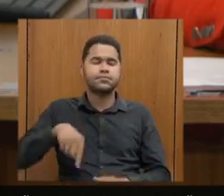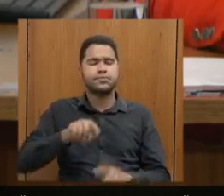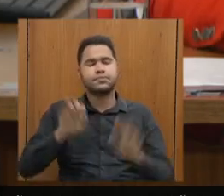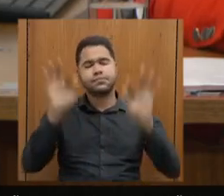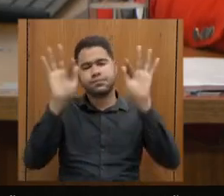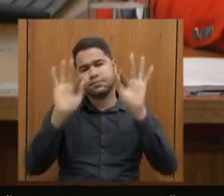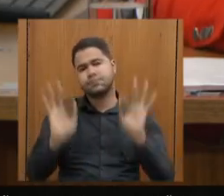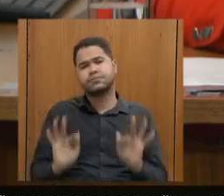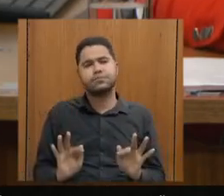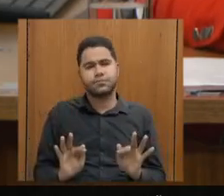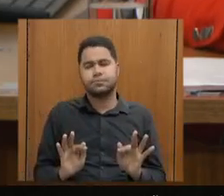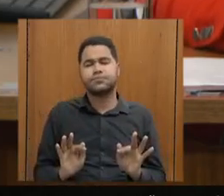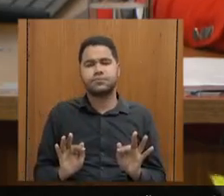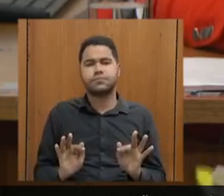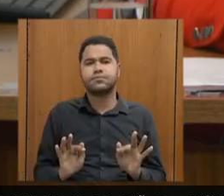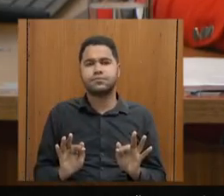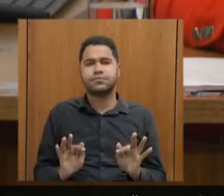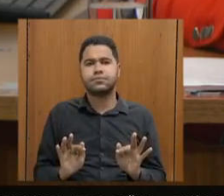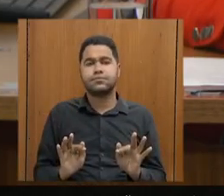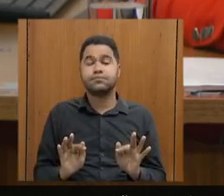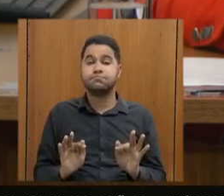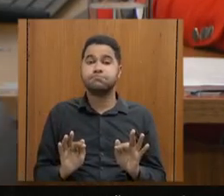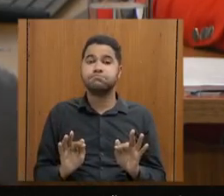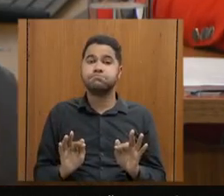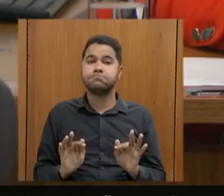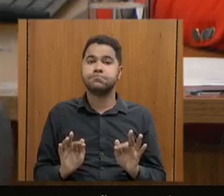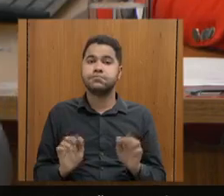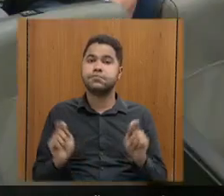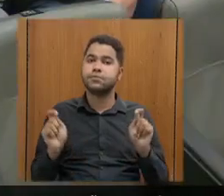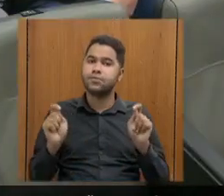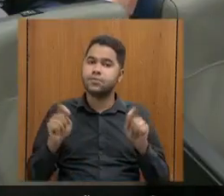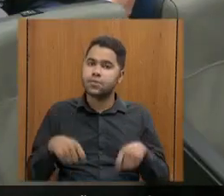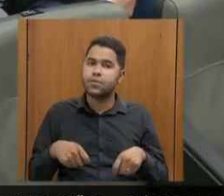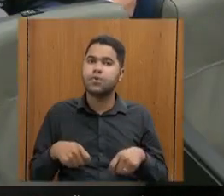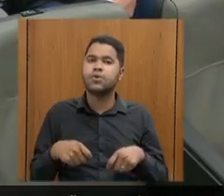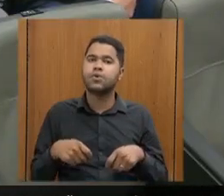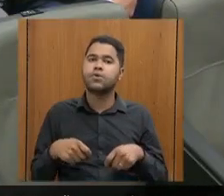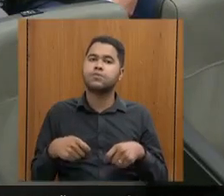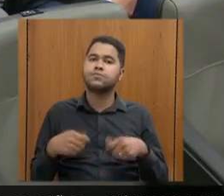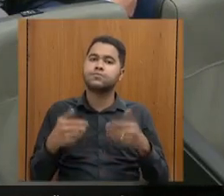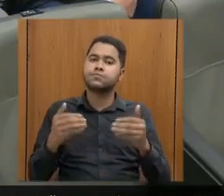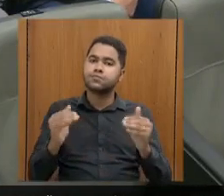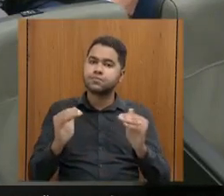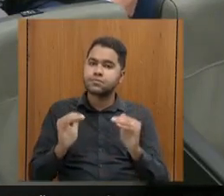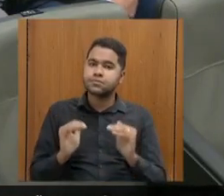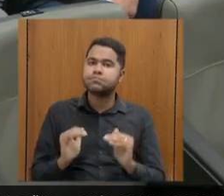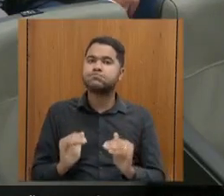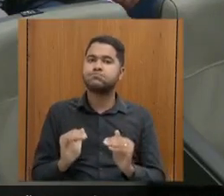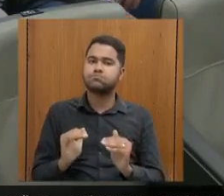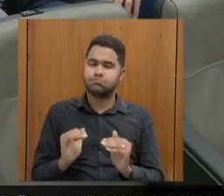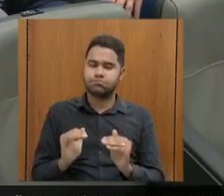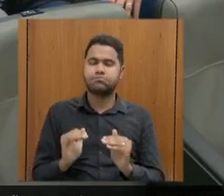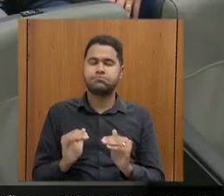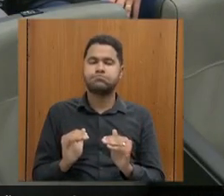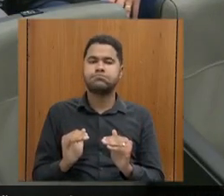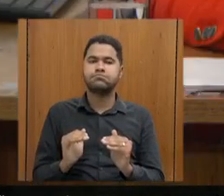muito feliz de e essa poder data com subestações e como